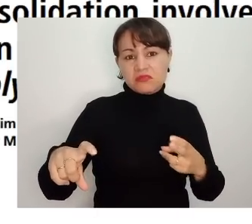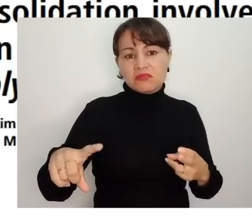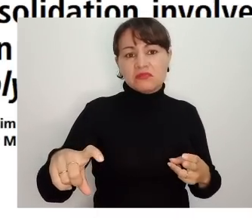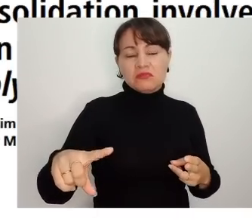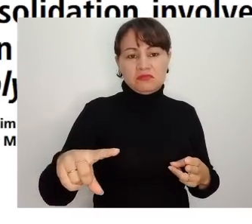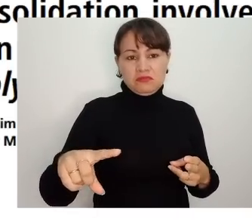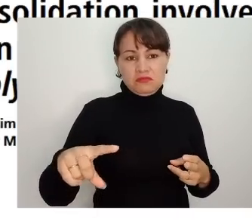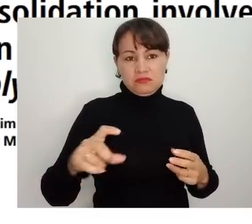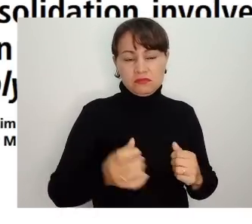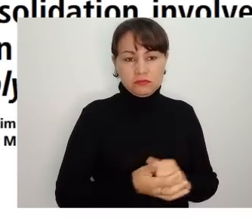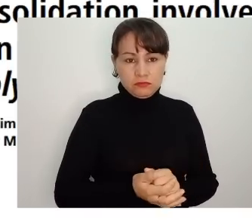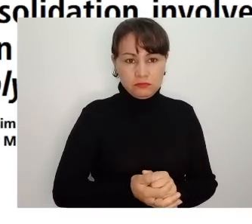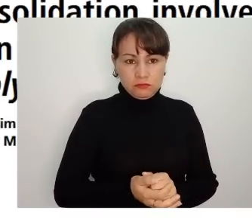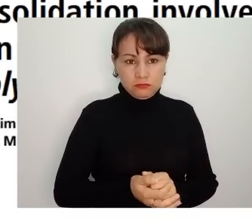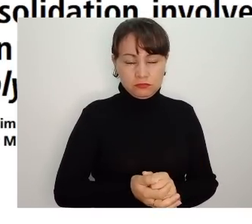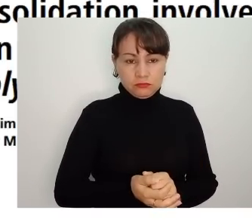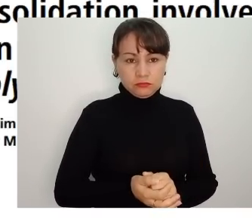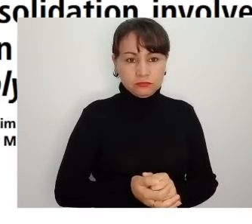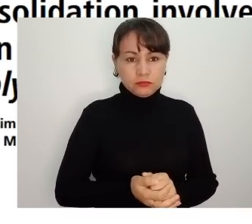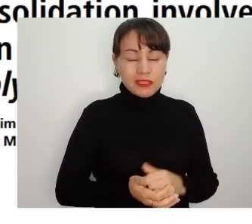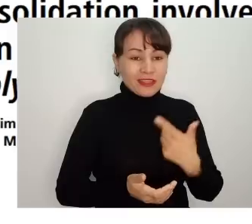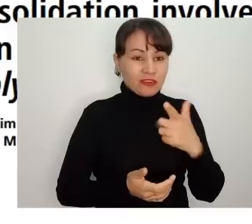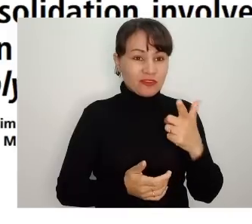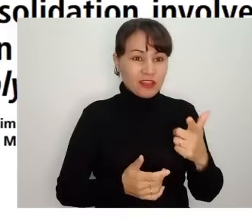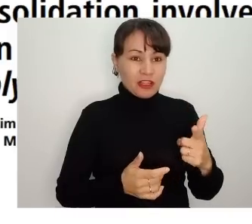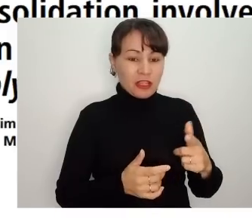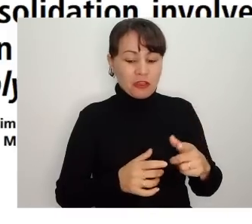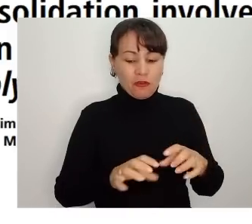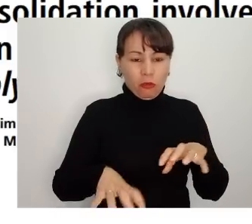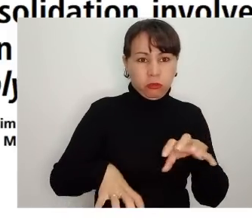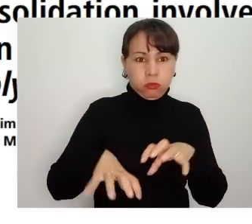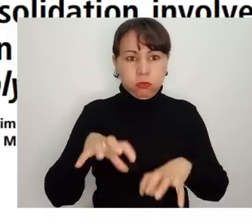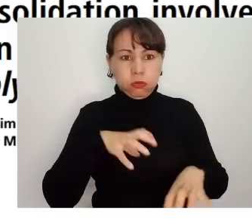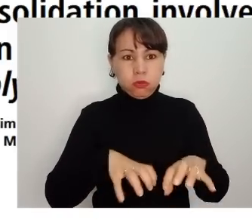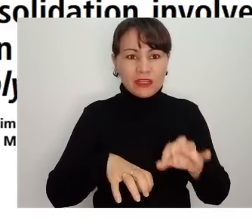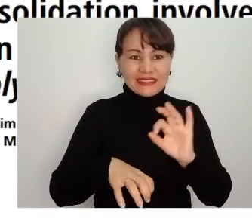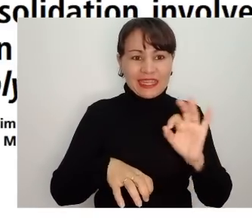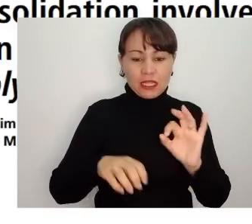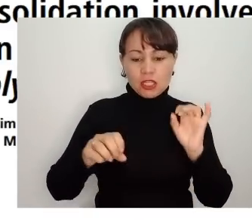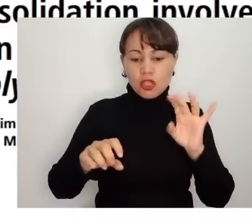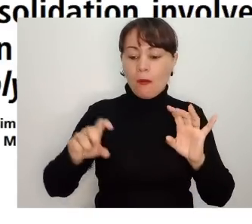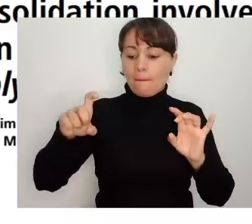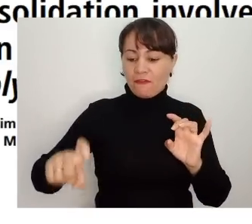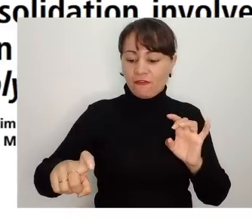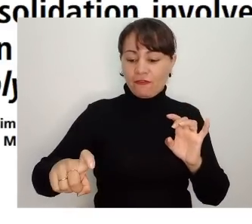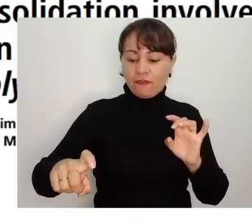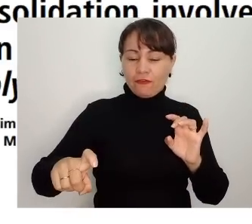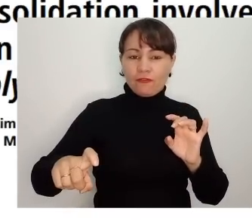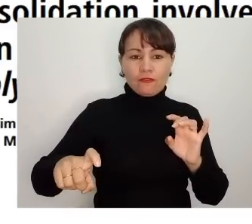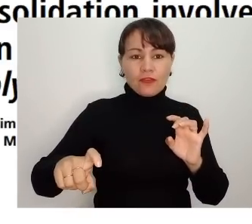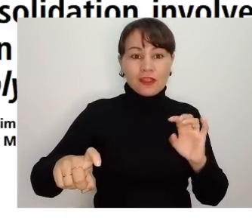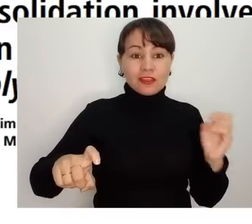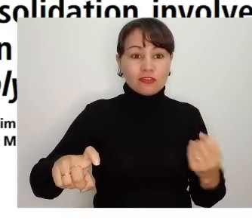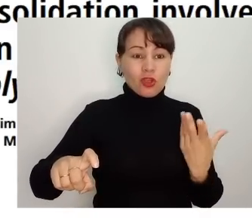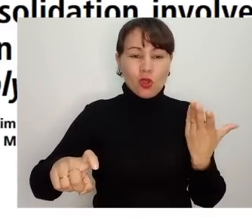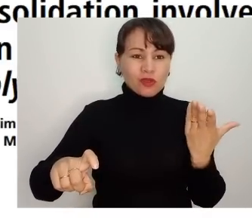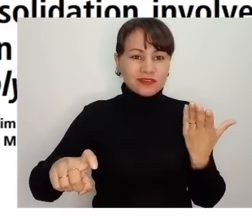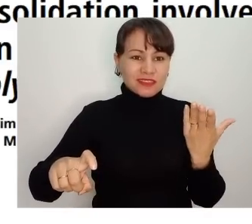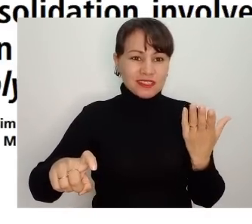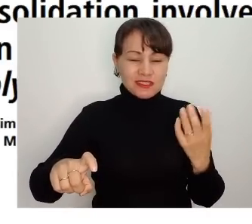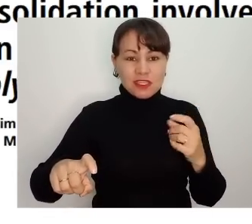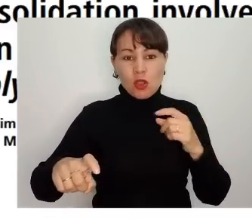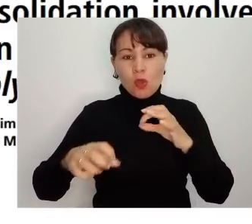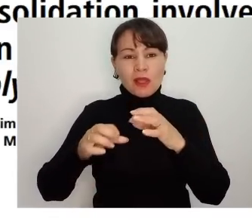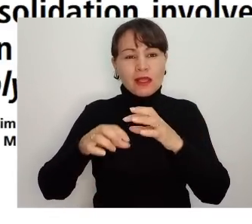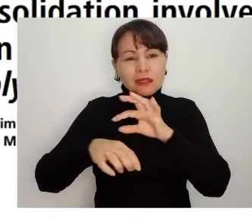que ele se encontrava anteriormente. Não teve movimento nenhum. Então, o potencial de ação não